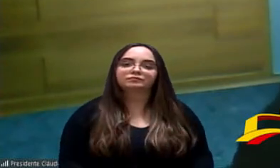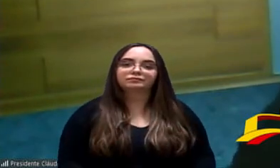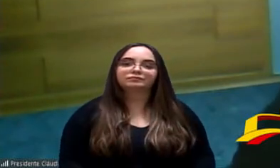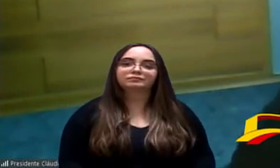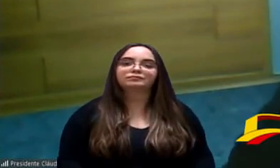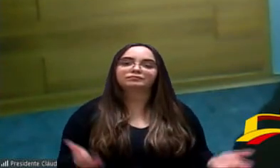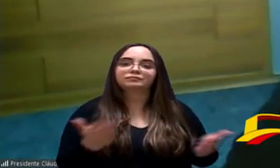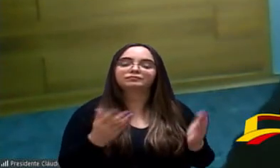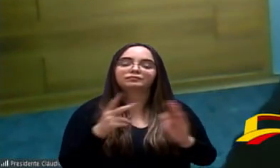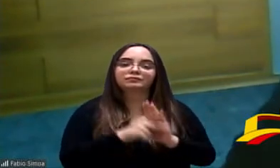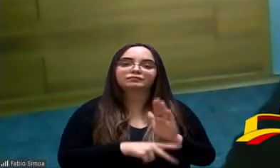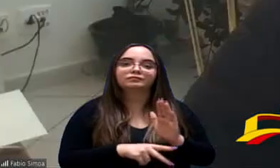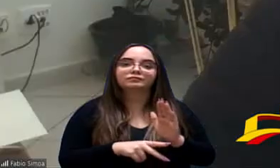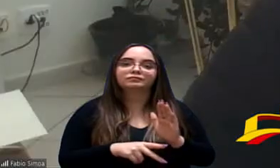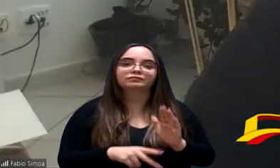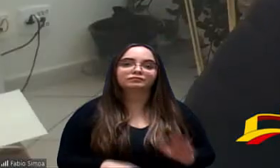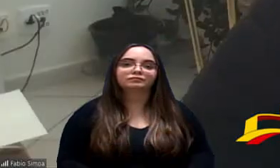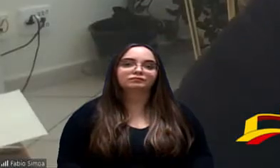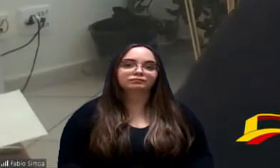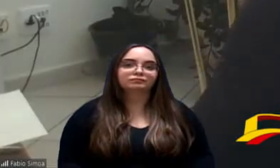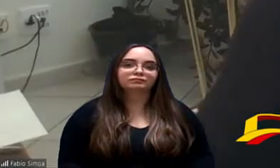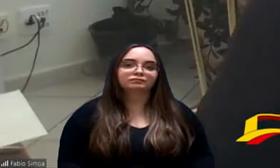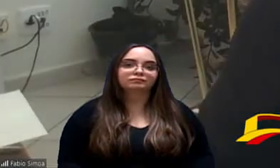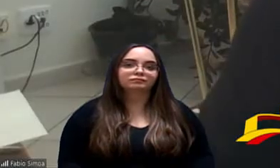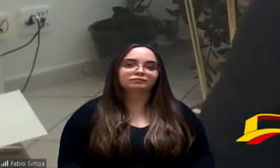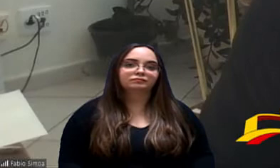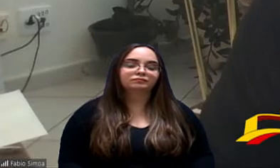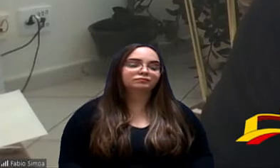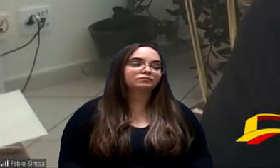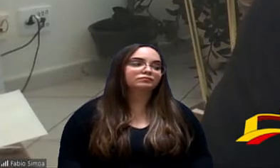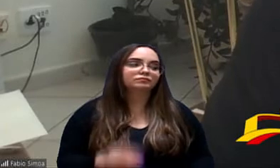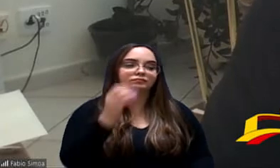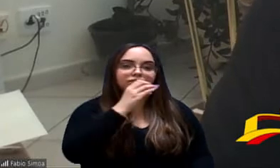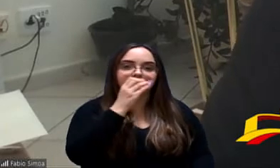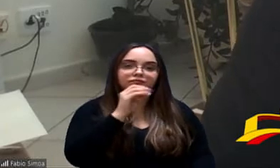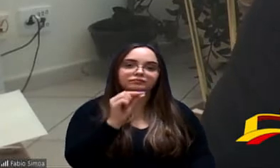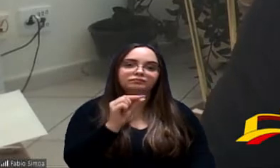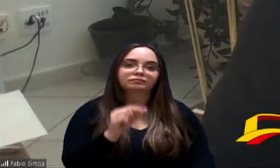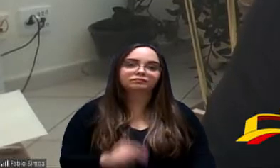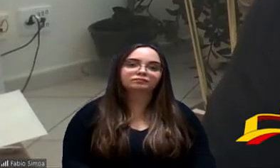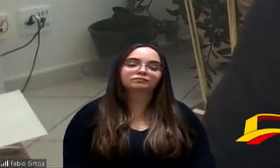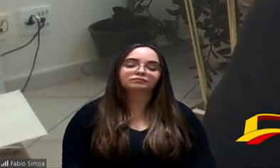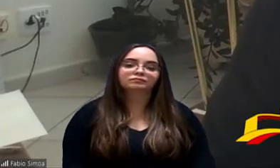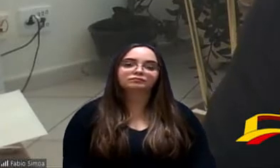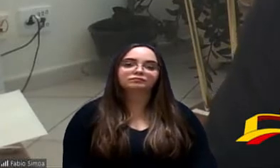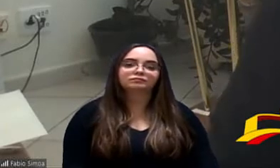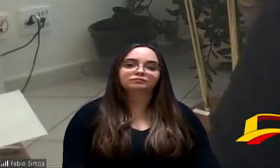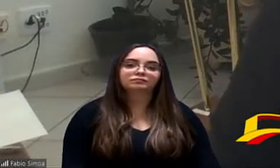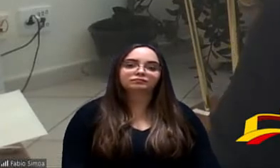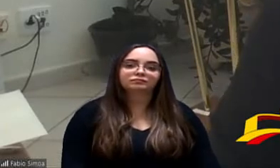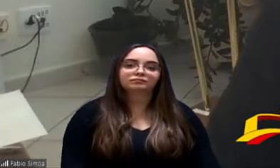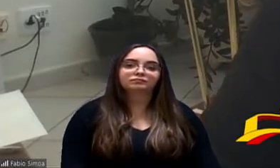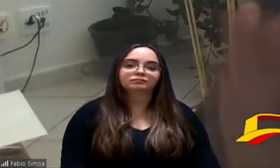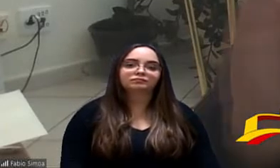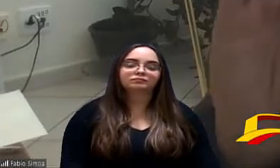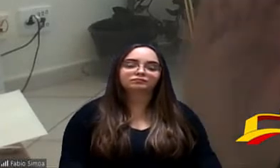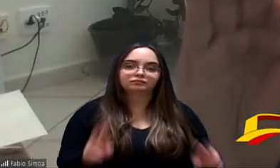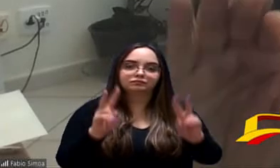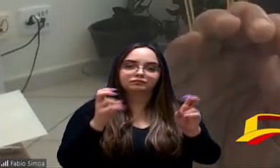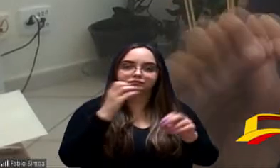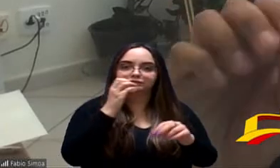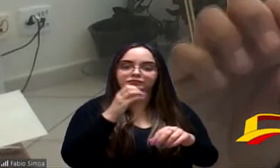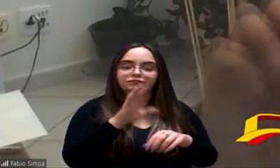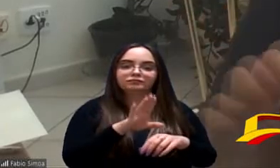Projeto de lei... Presidente, só rapidinho, presidente. Só uma palavrinha sobre isso, só essa